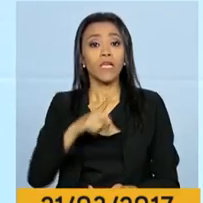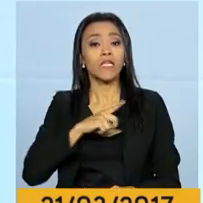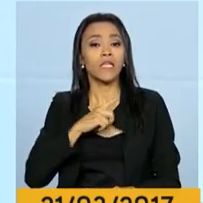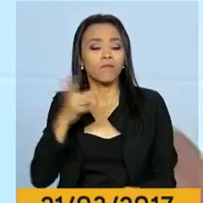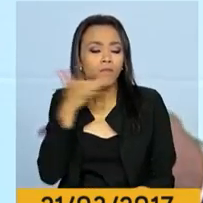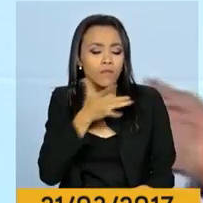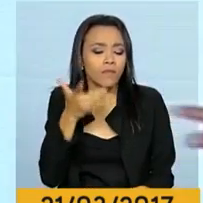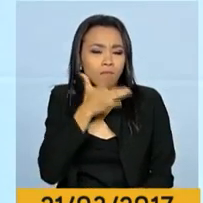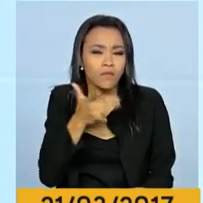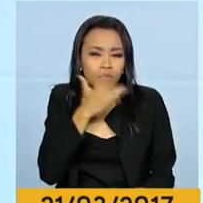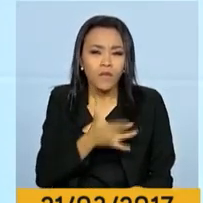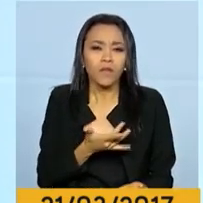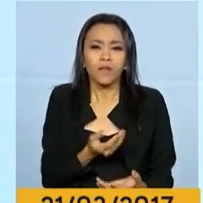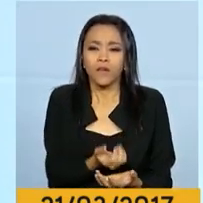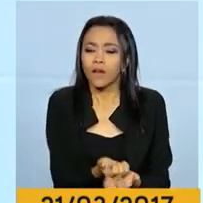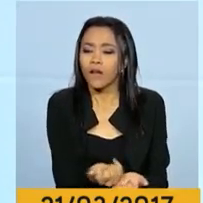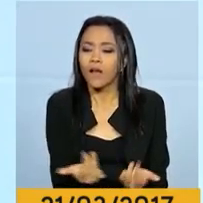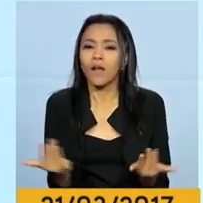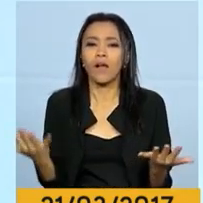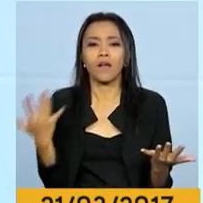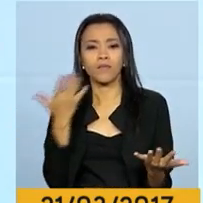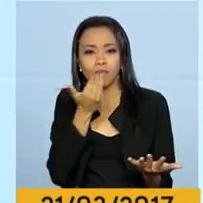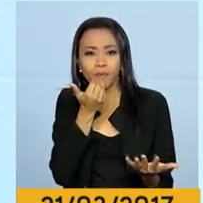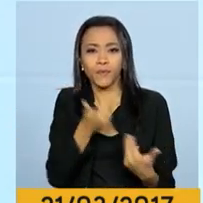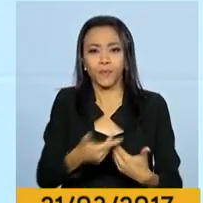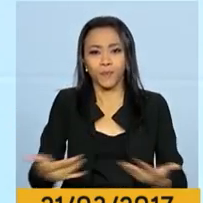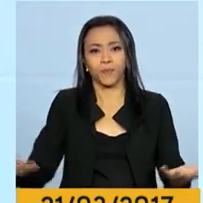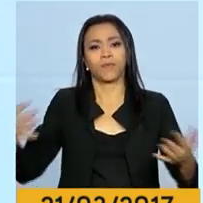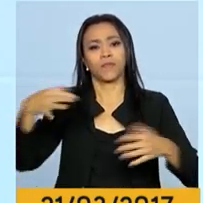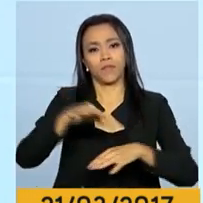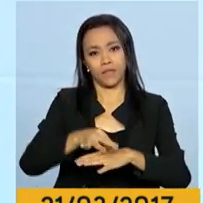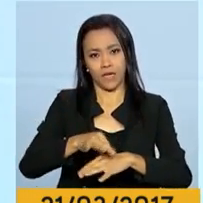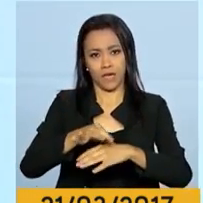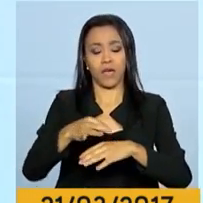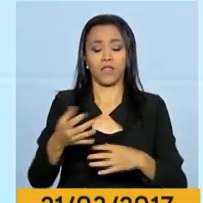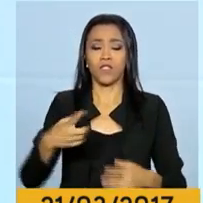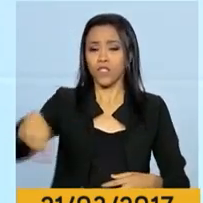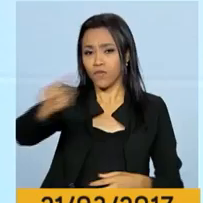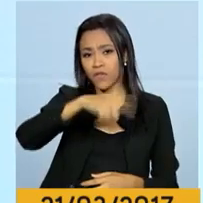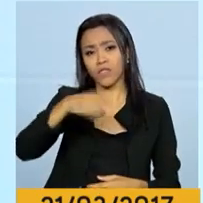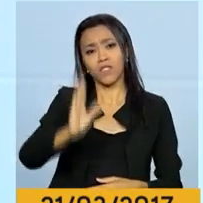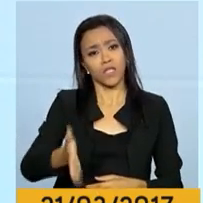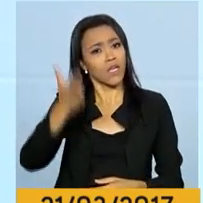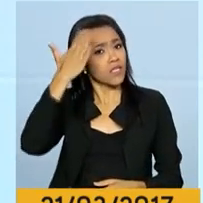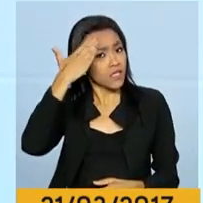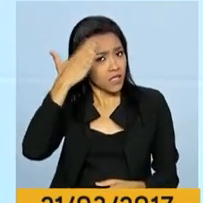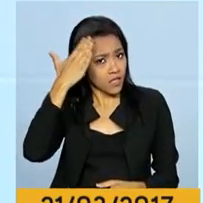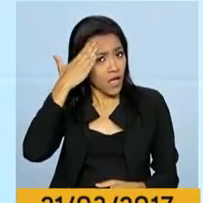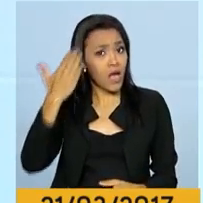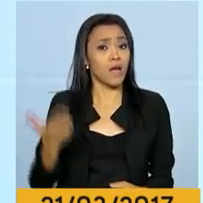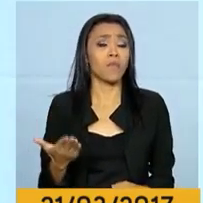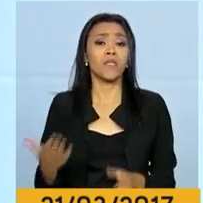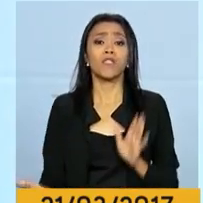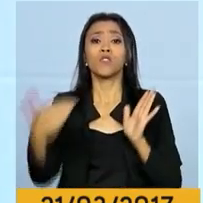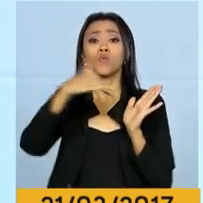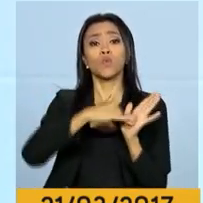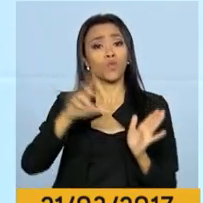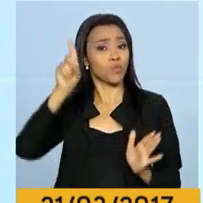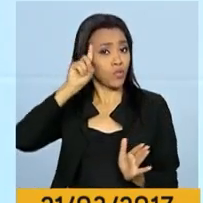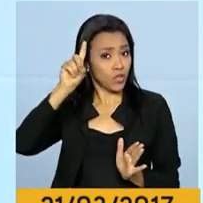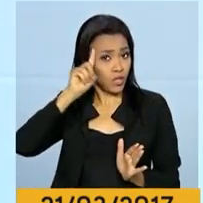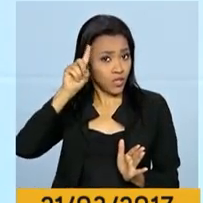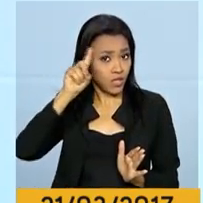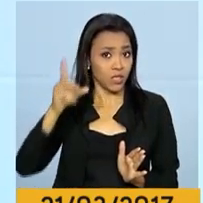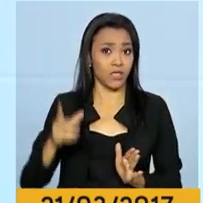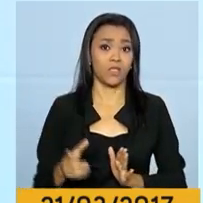paladar adequado para saboreá-la. E os senhores sabem, as senhoras sabem, que nestes últimos dias houve,